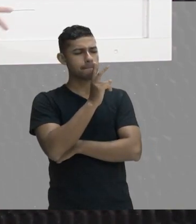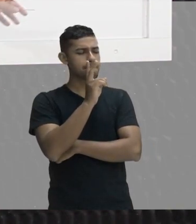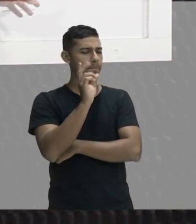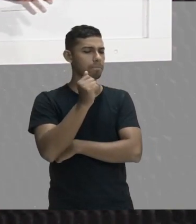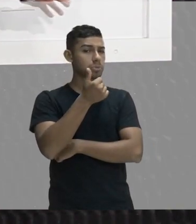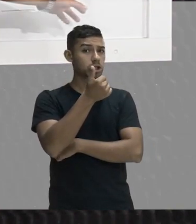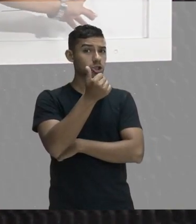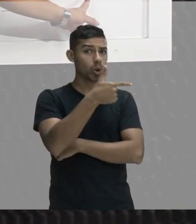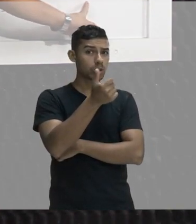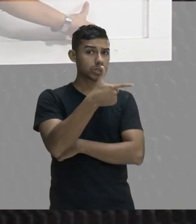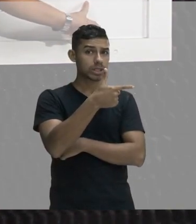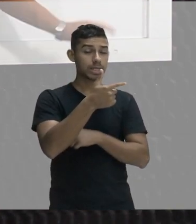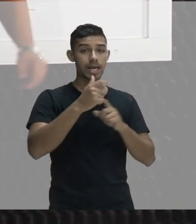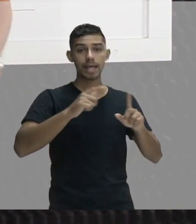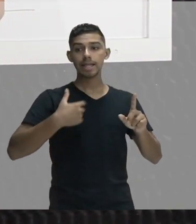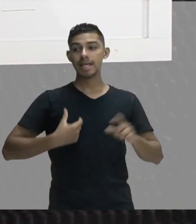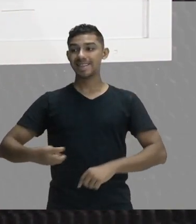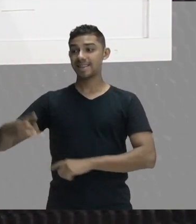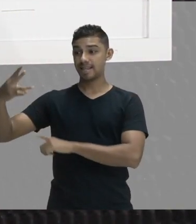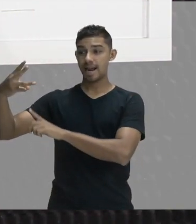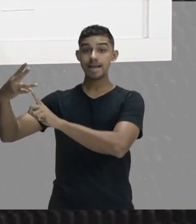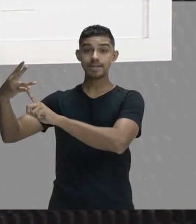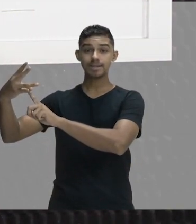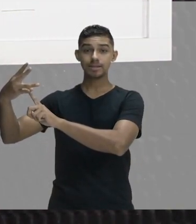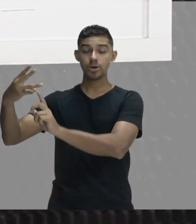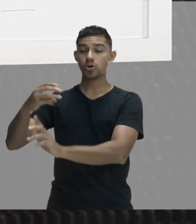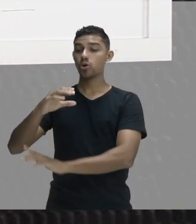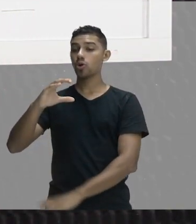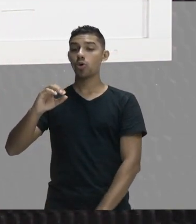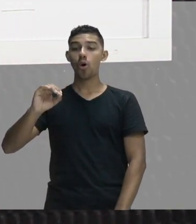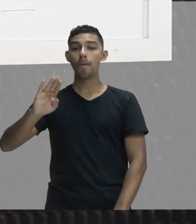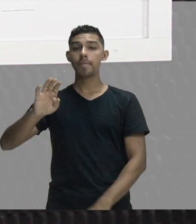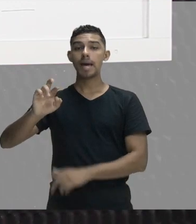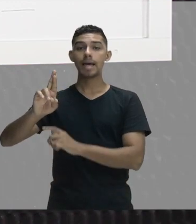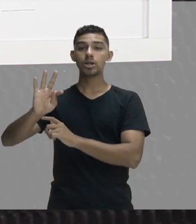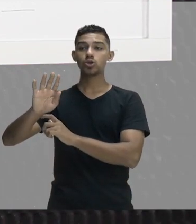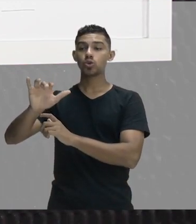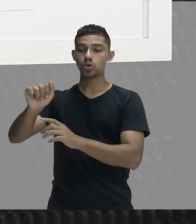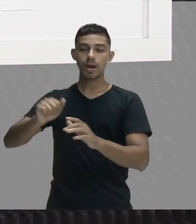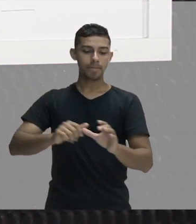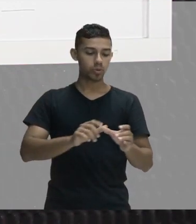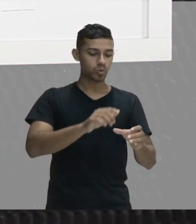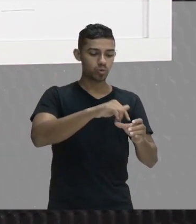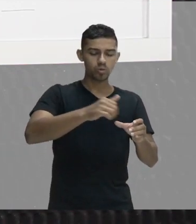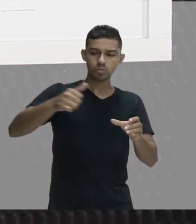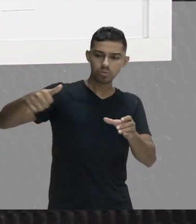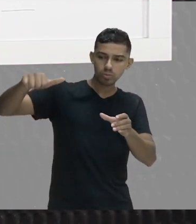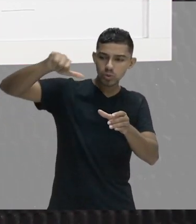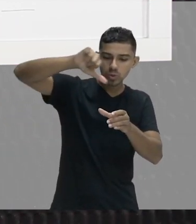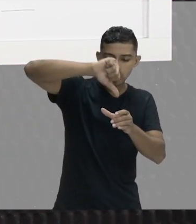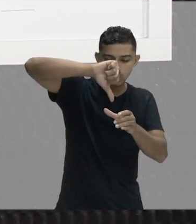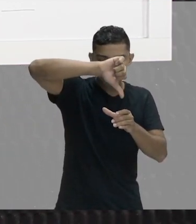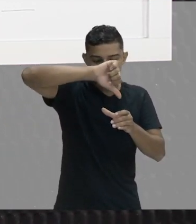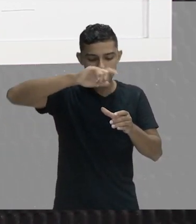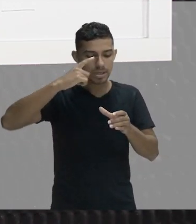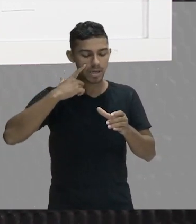tem 3 coberturas, tá? E eu quero saber, fiquei em dúvida, eu quero